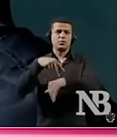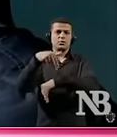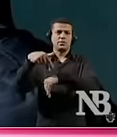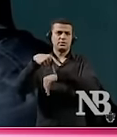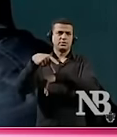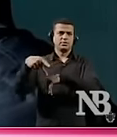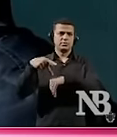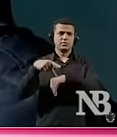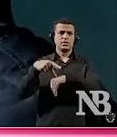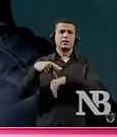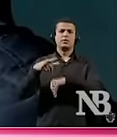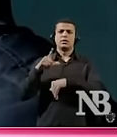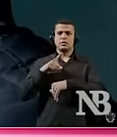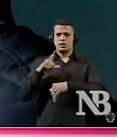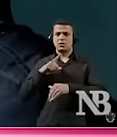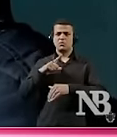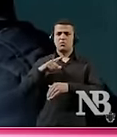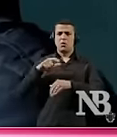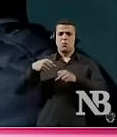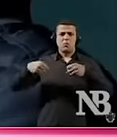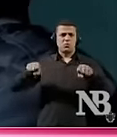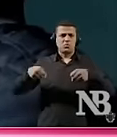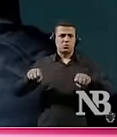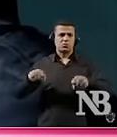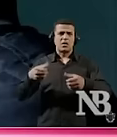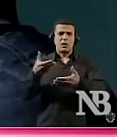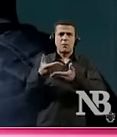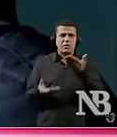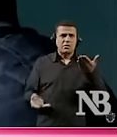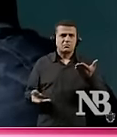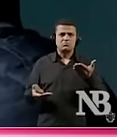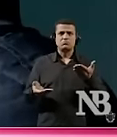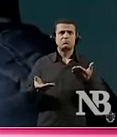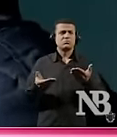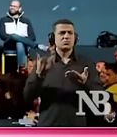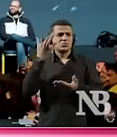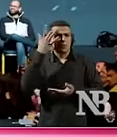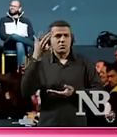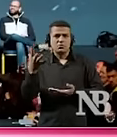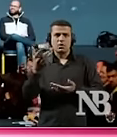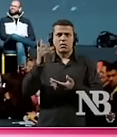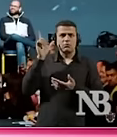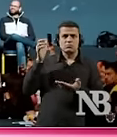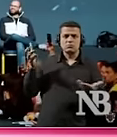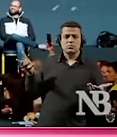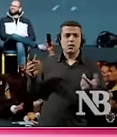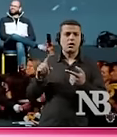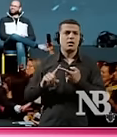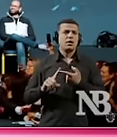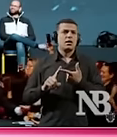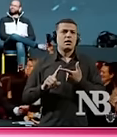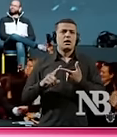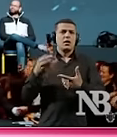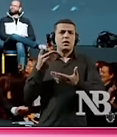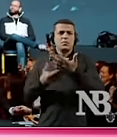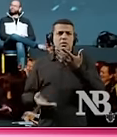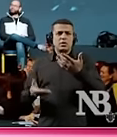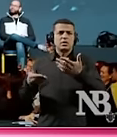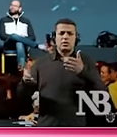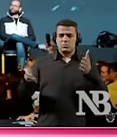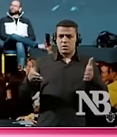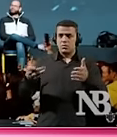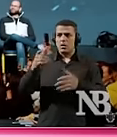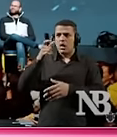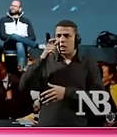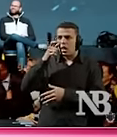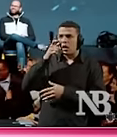gente perderia motocicletas, eu nem sabia o que era isso. A gente perderia todos os momentos em que a gente olha um vídeo